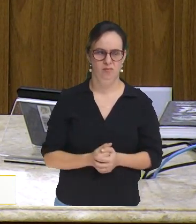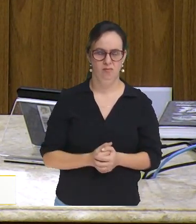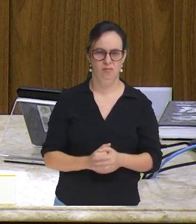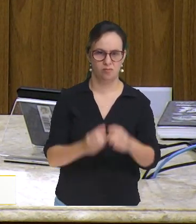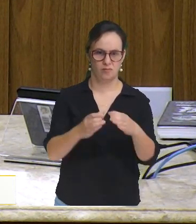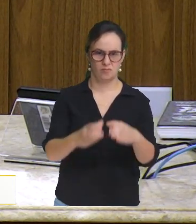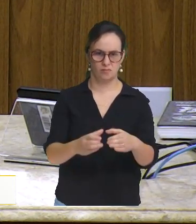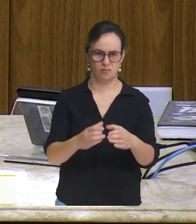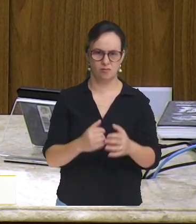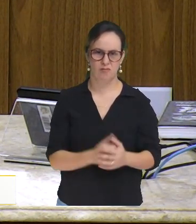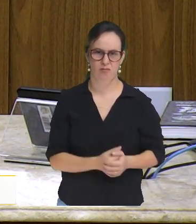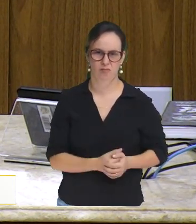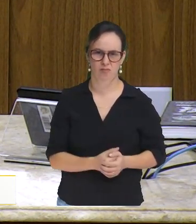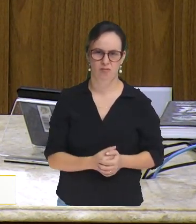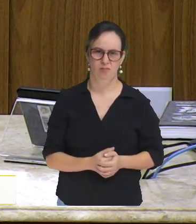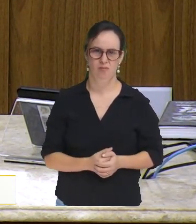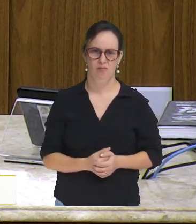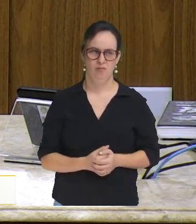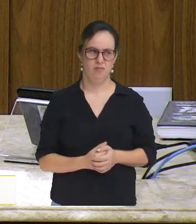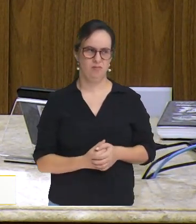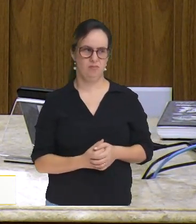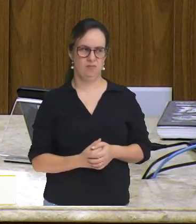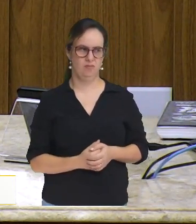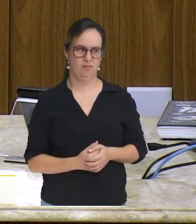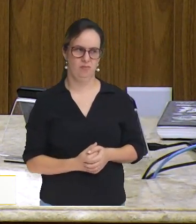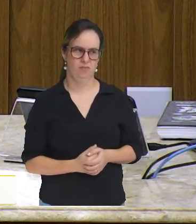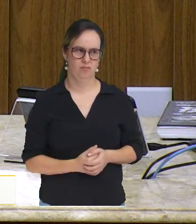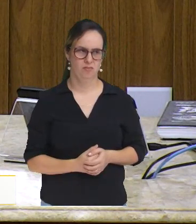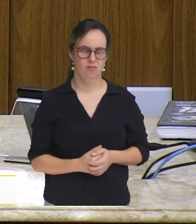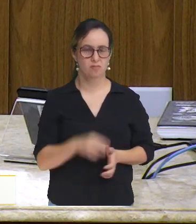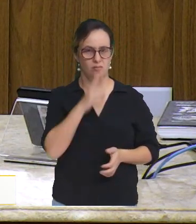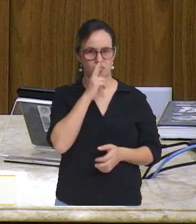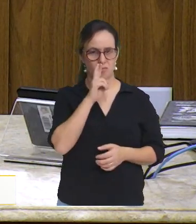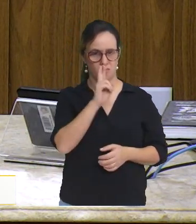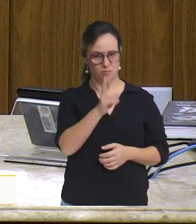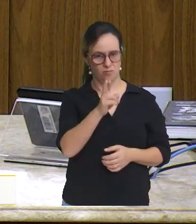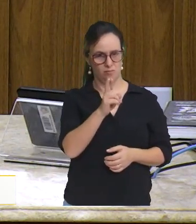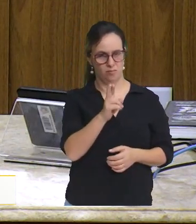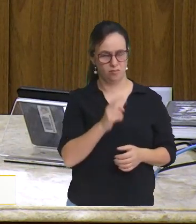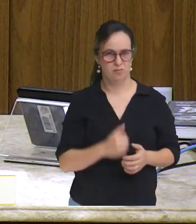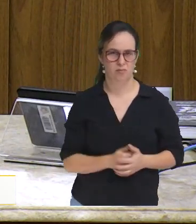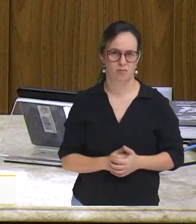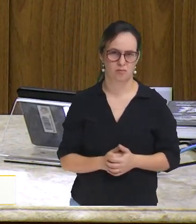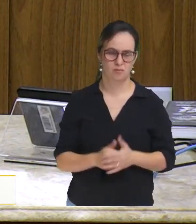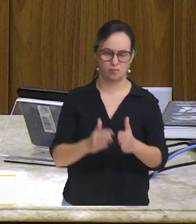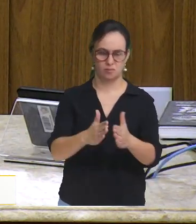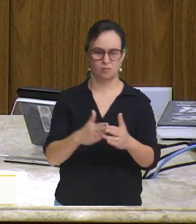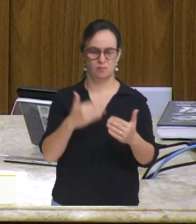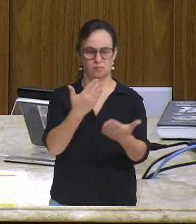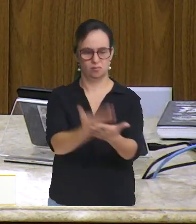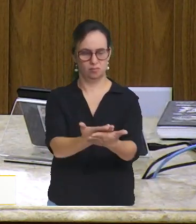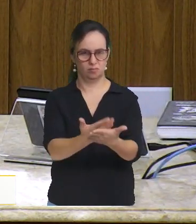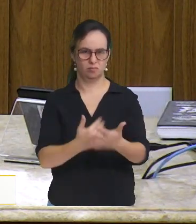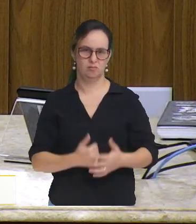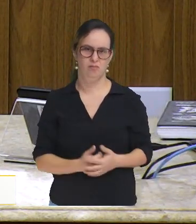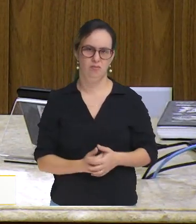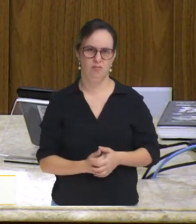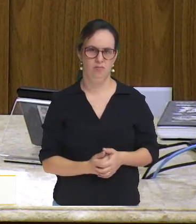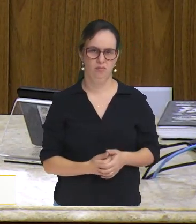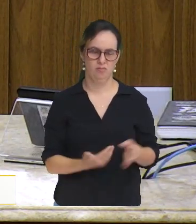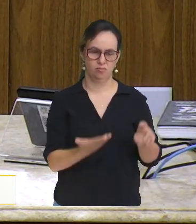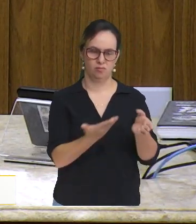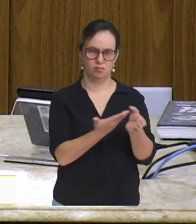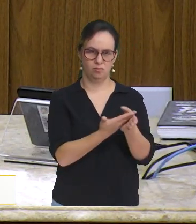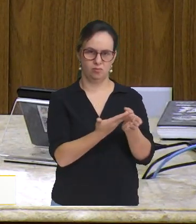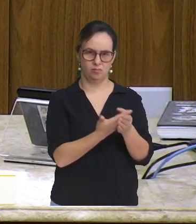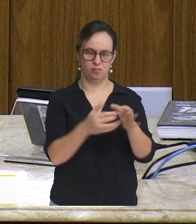Naquelas áreas que estão sendo permutadas. E foi respondido nos autos do